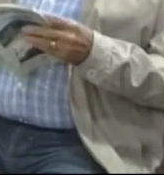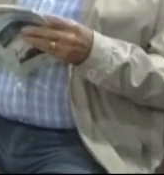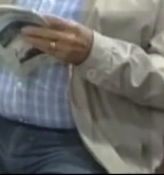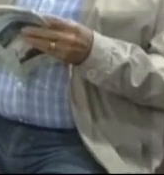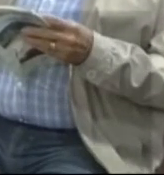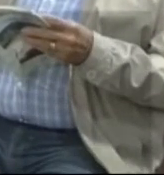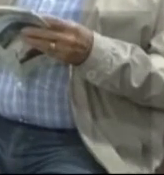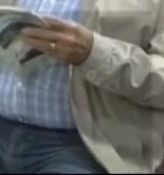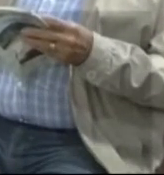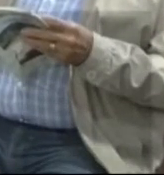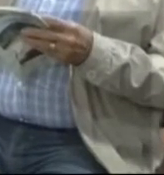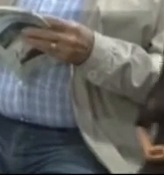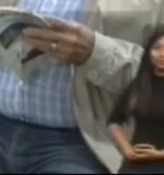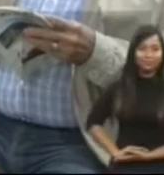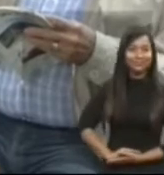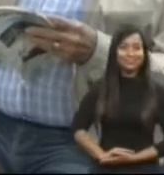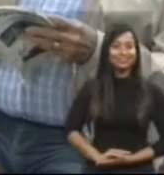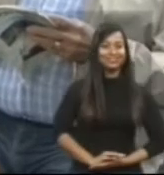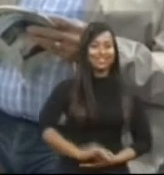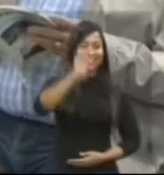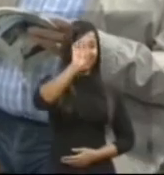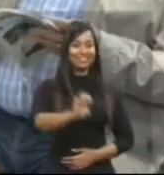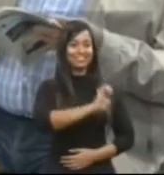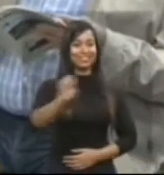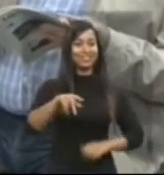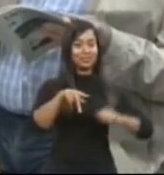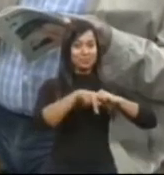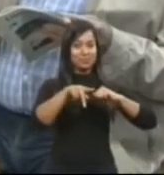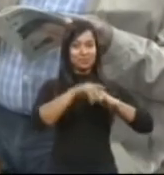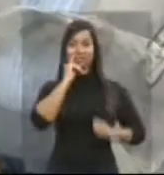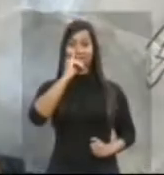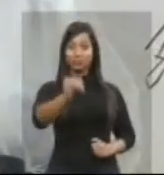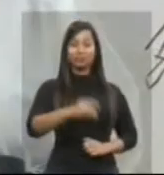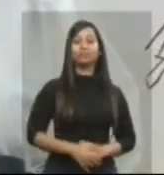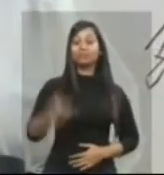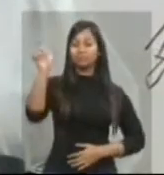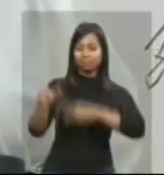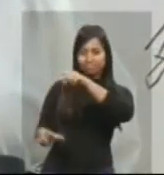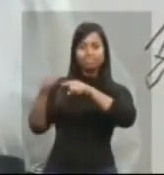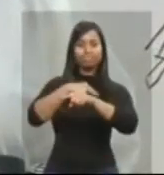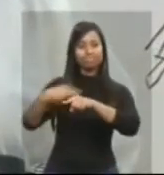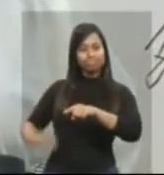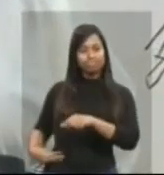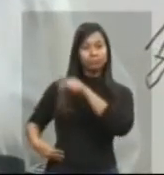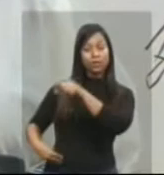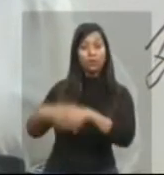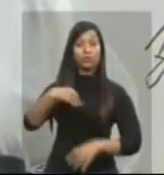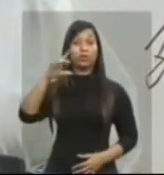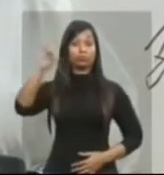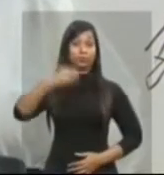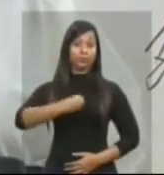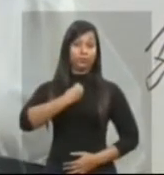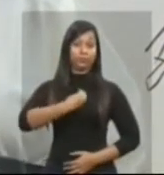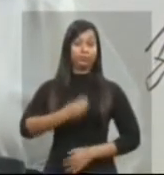Evangelho. Simão Pedro respondeu: Tu és o Messias, o Filho do Deus